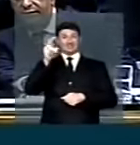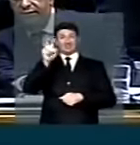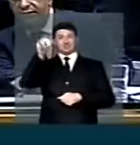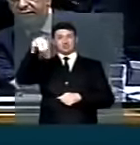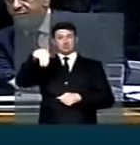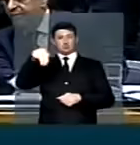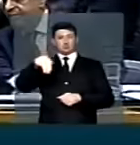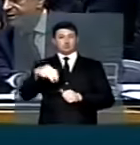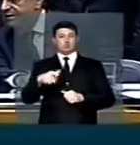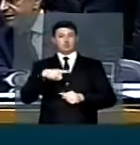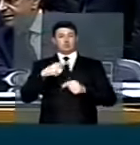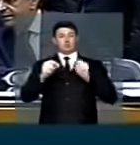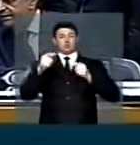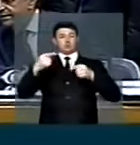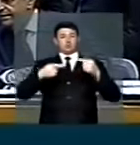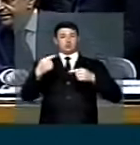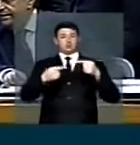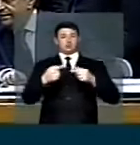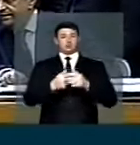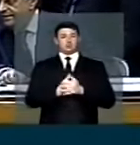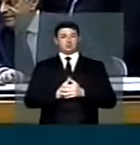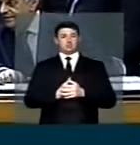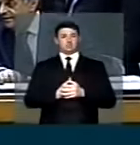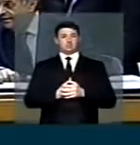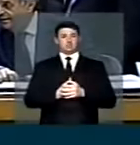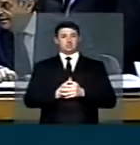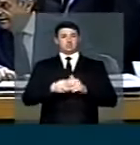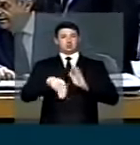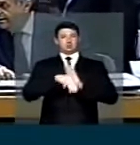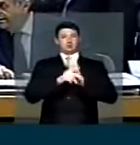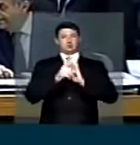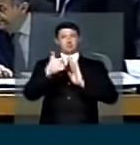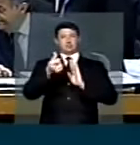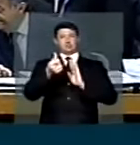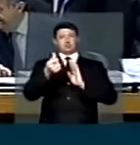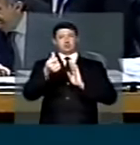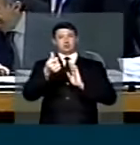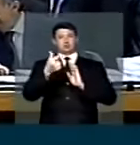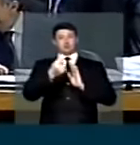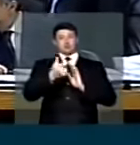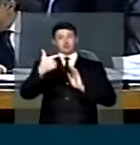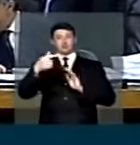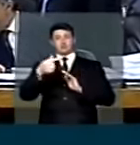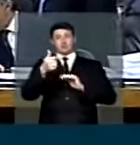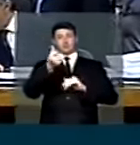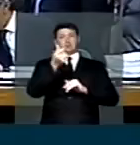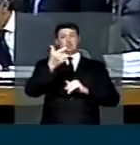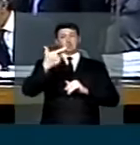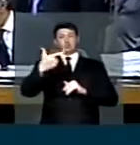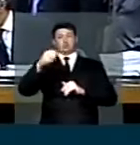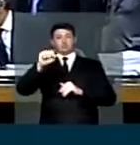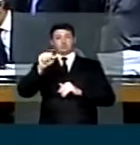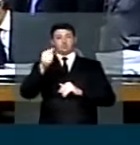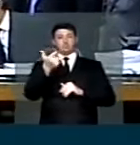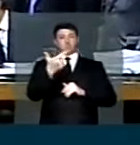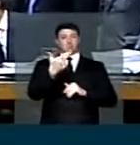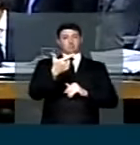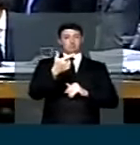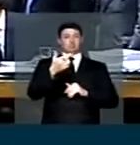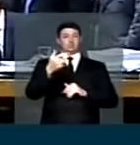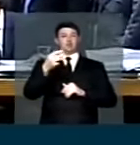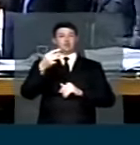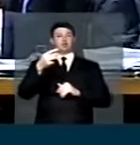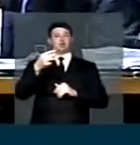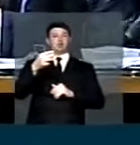35 minutos. Com a seguinte ordem do dia, medida provisória 627, 628, 630,